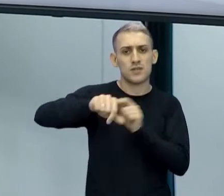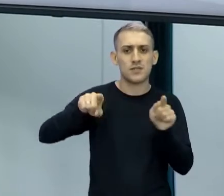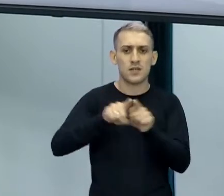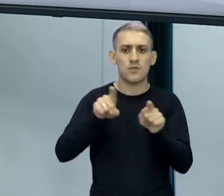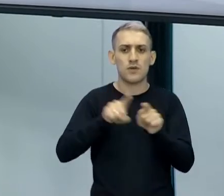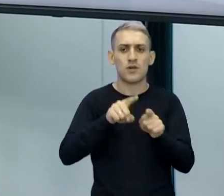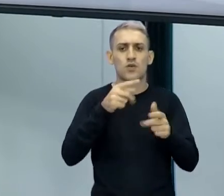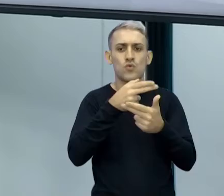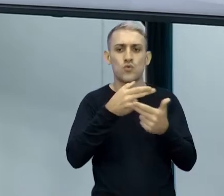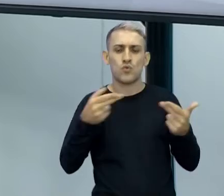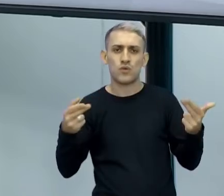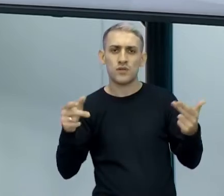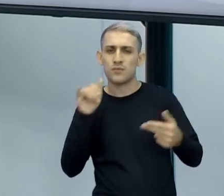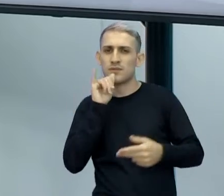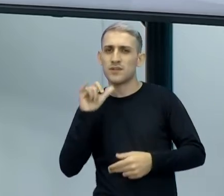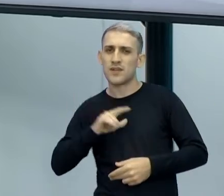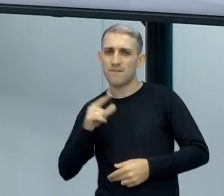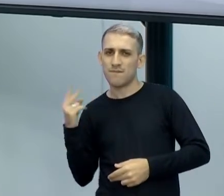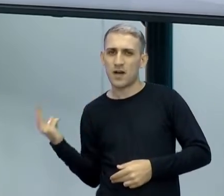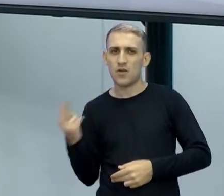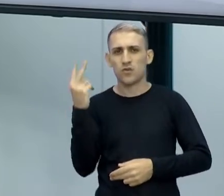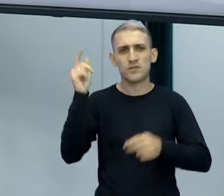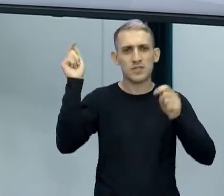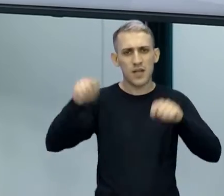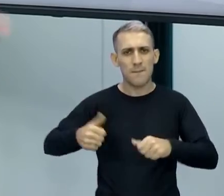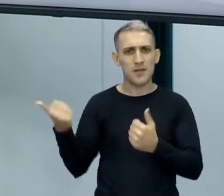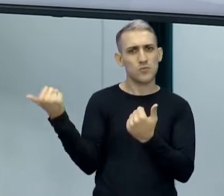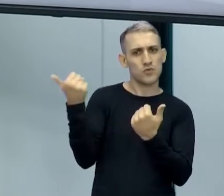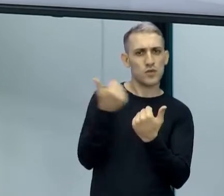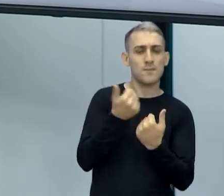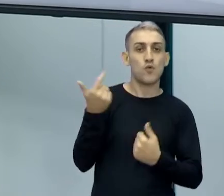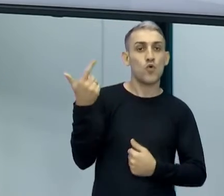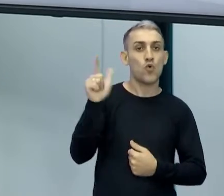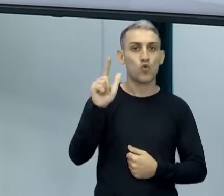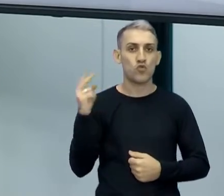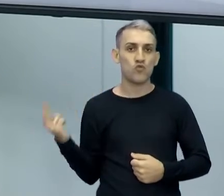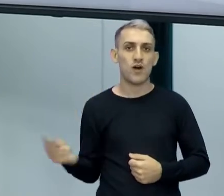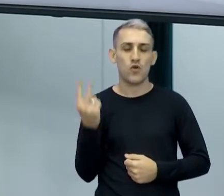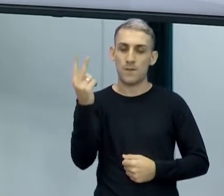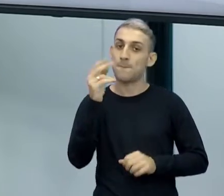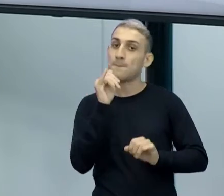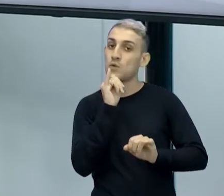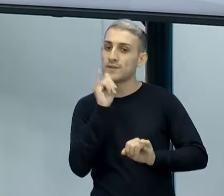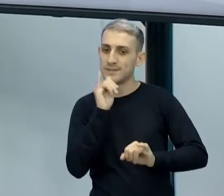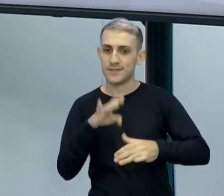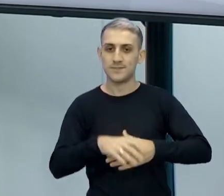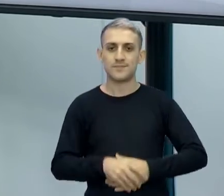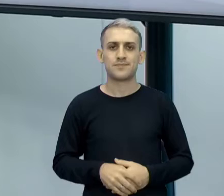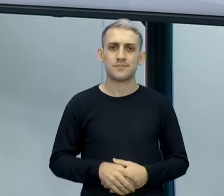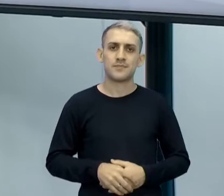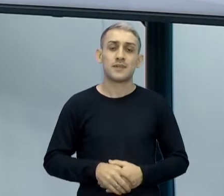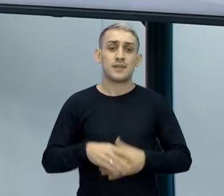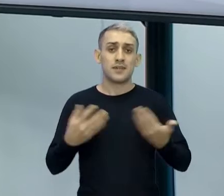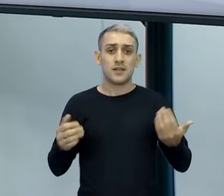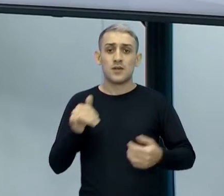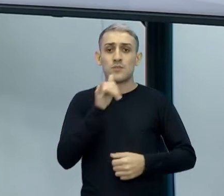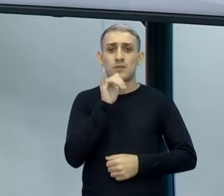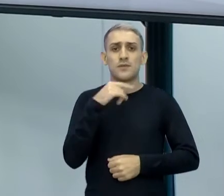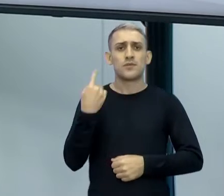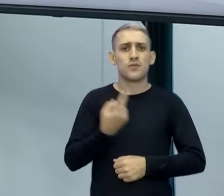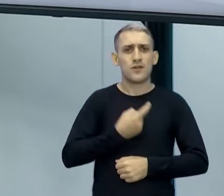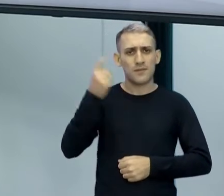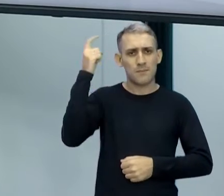que podem ser, valores que podem ser substituídos por outros valores. Por exemplo, né? Então, quando a gente